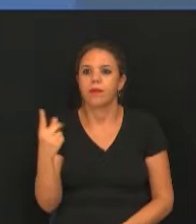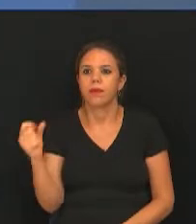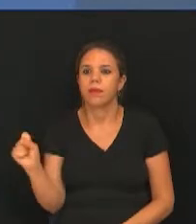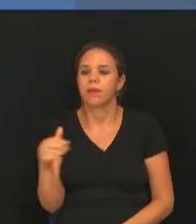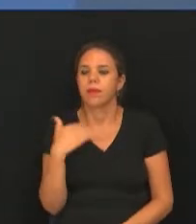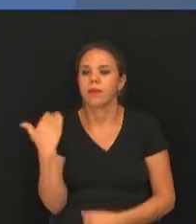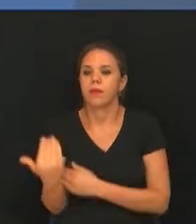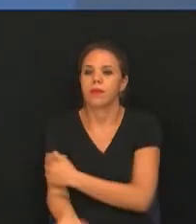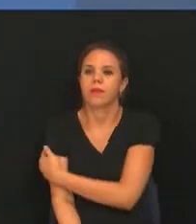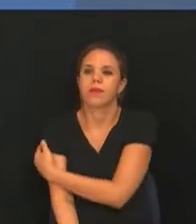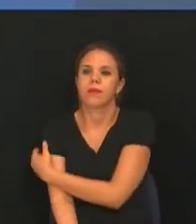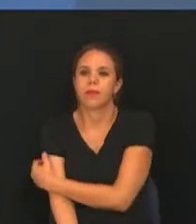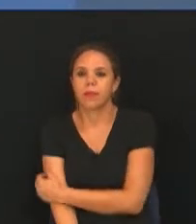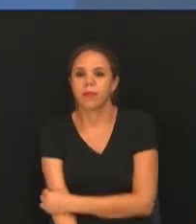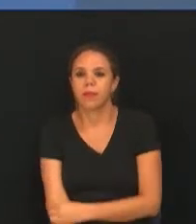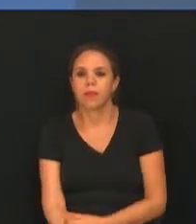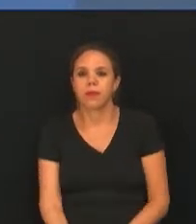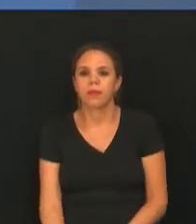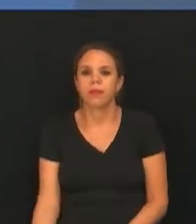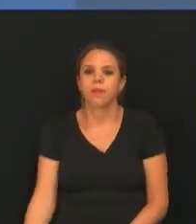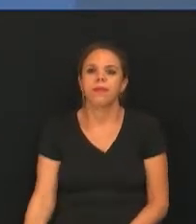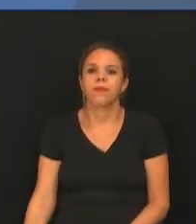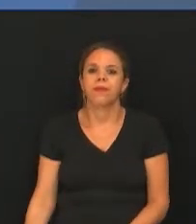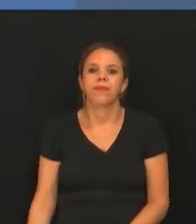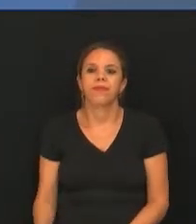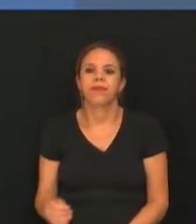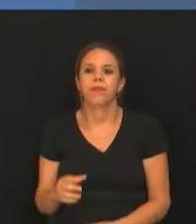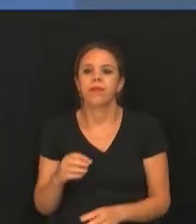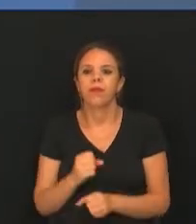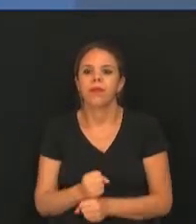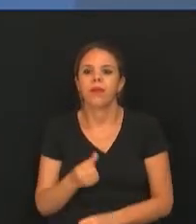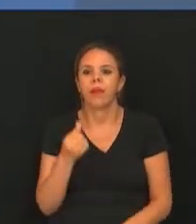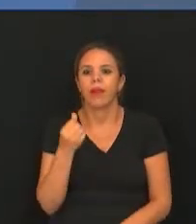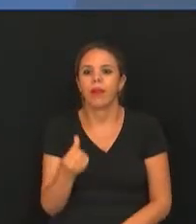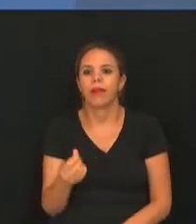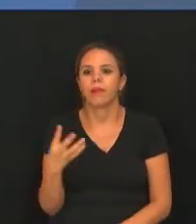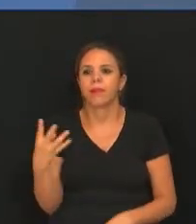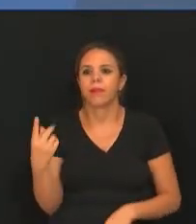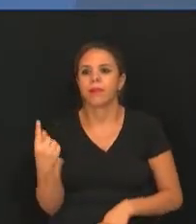mortes registradas devido à Covid, o que soma